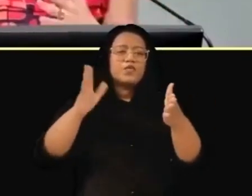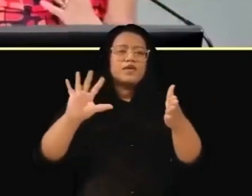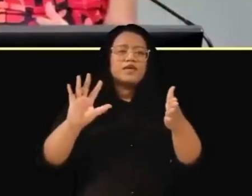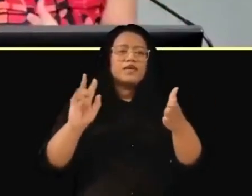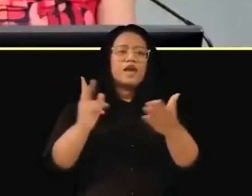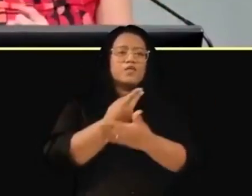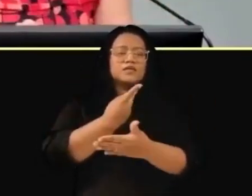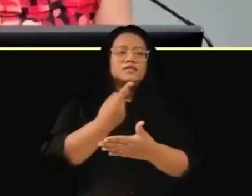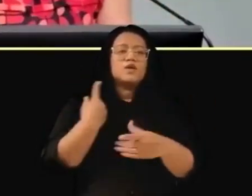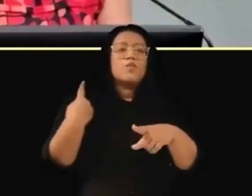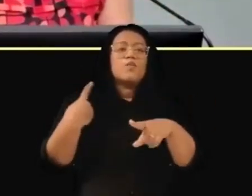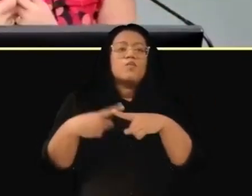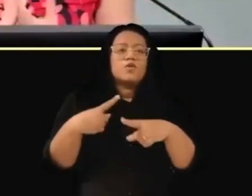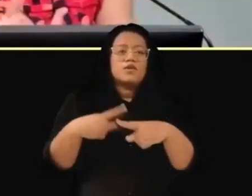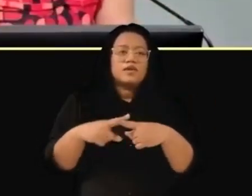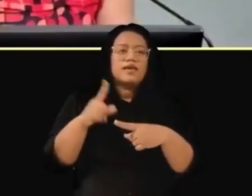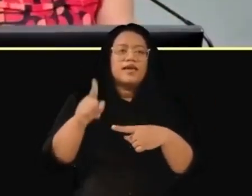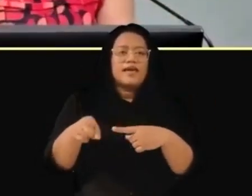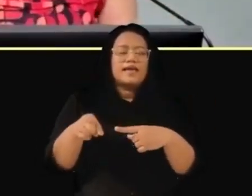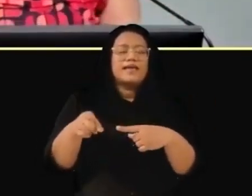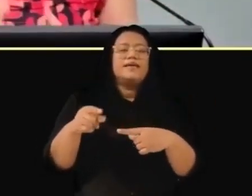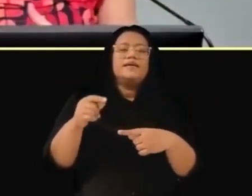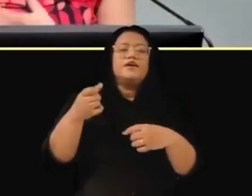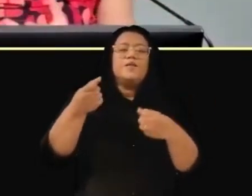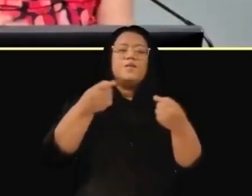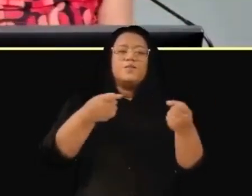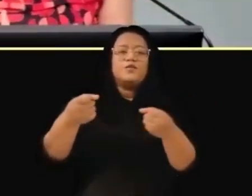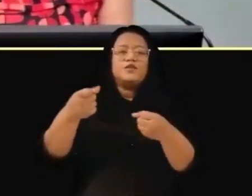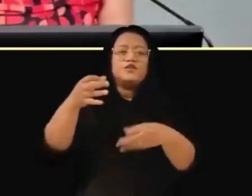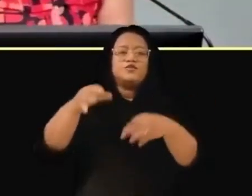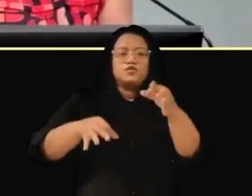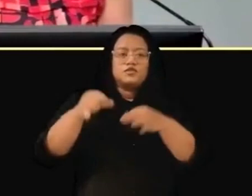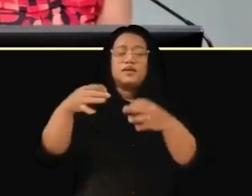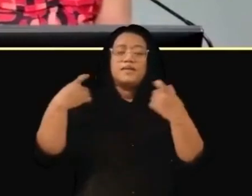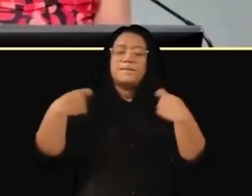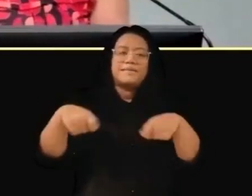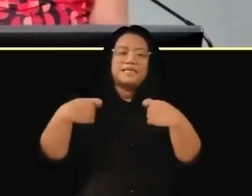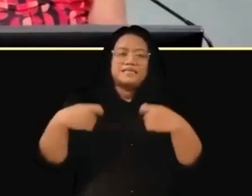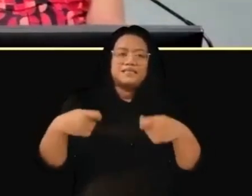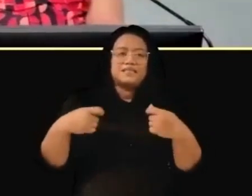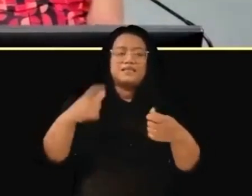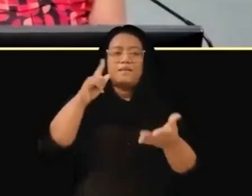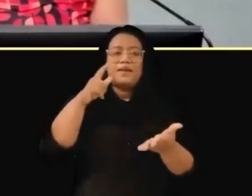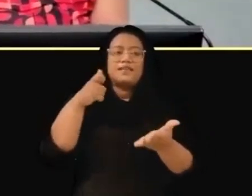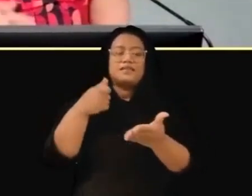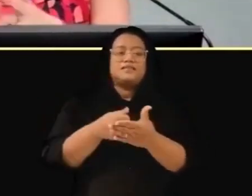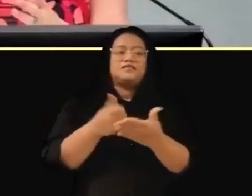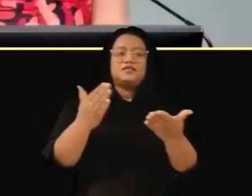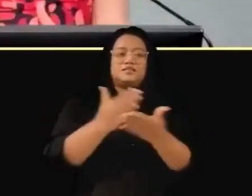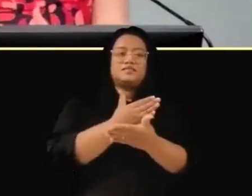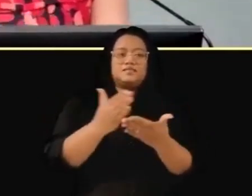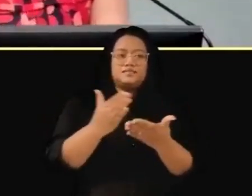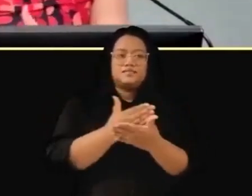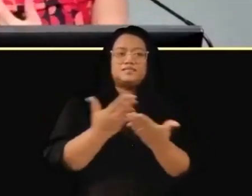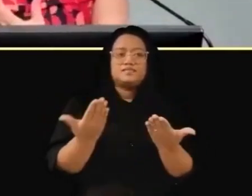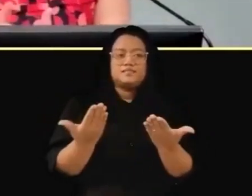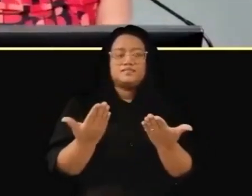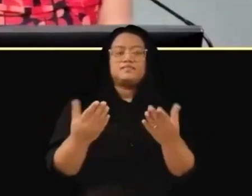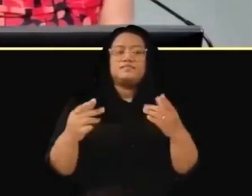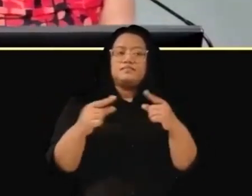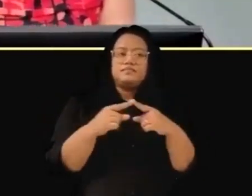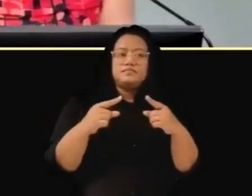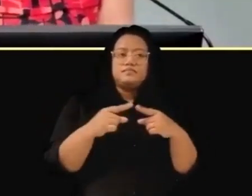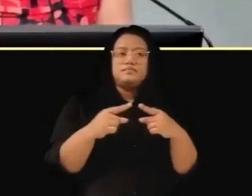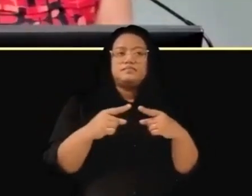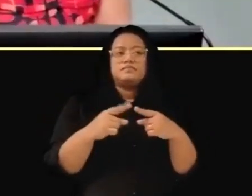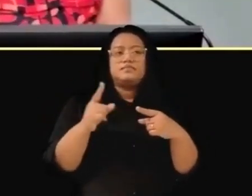do quê? Porque é isso que o judiciário precisa para definir algumas questões, em relação a,